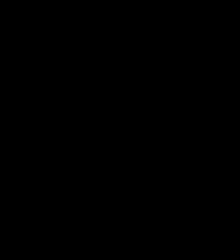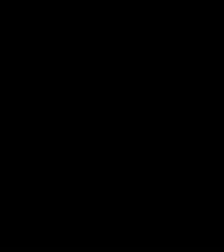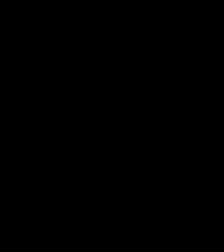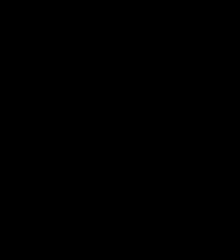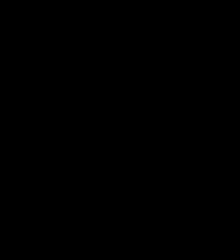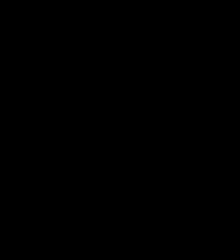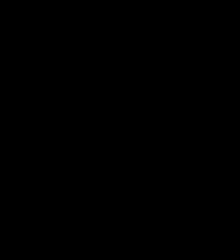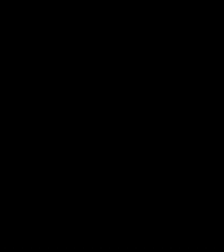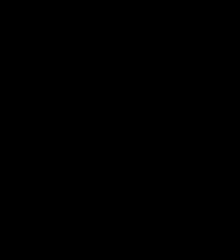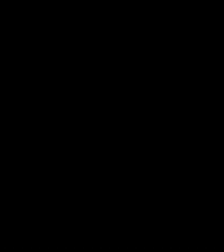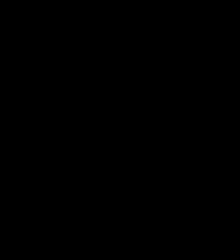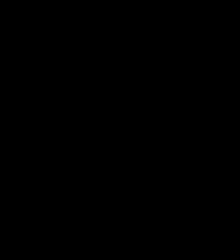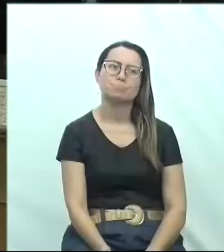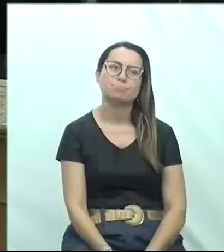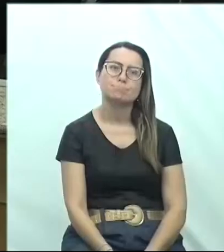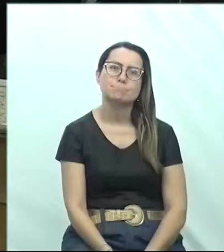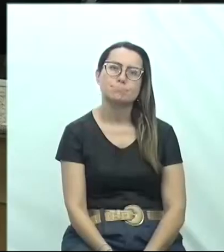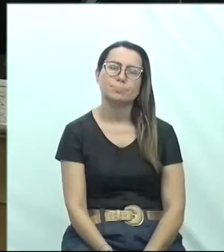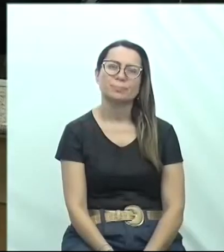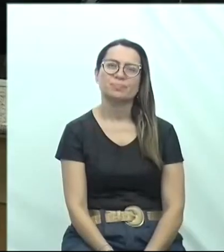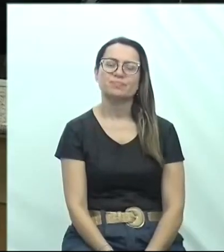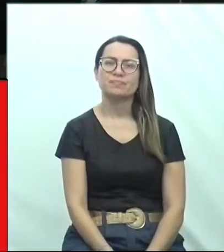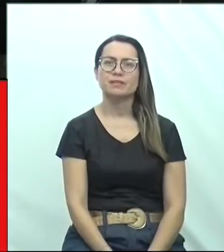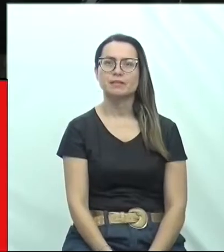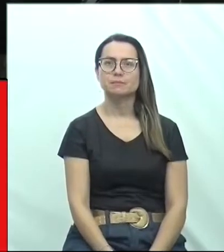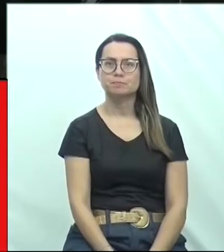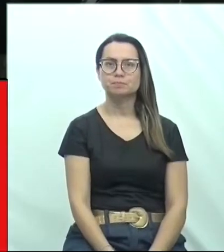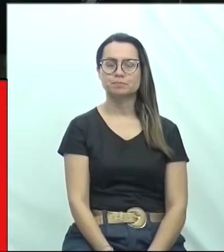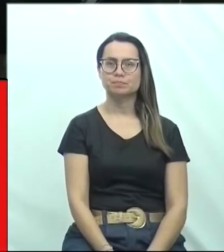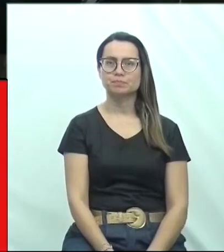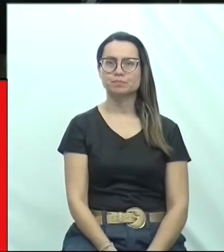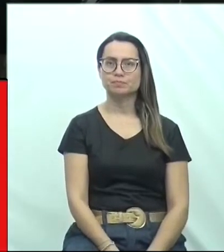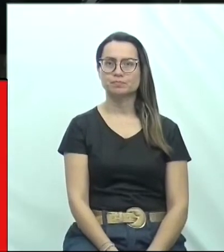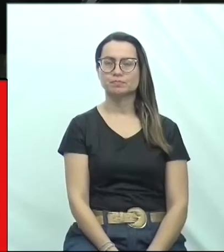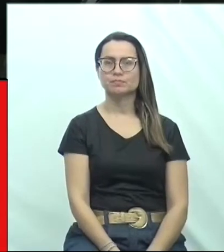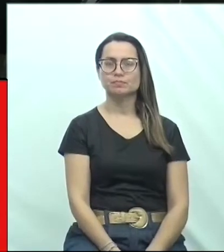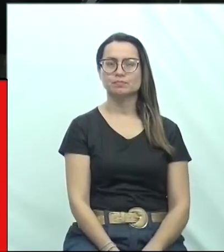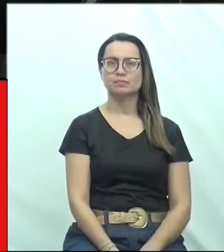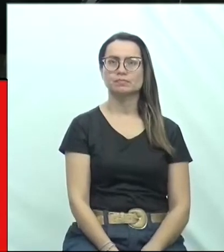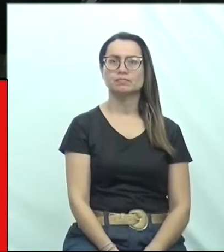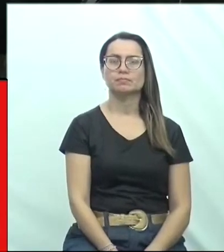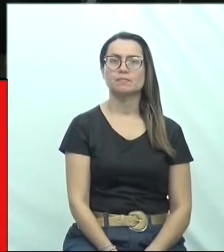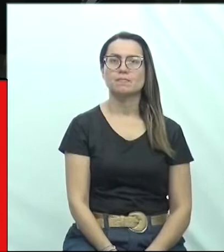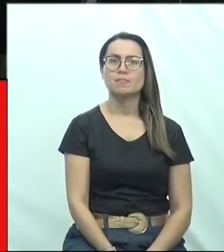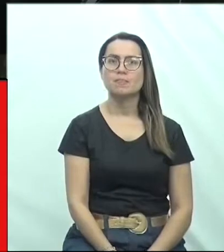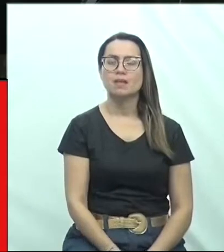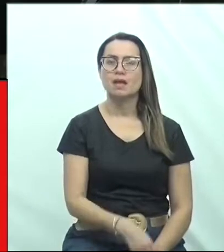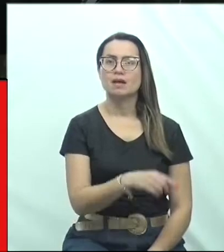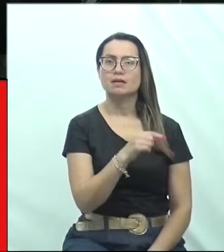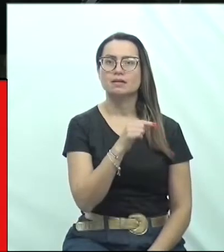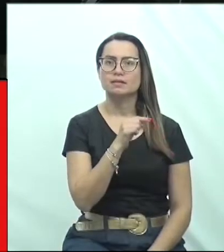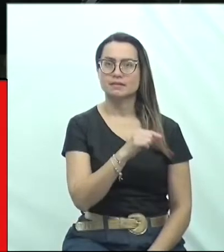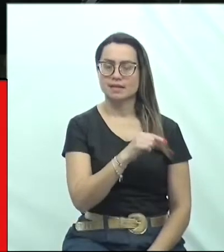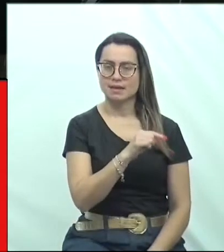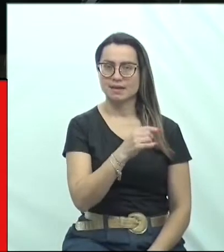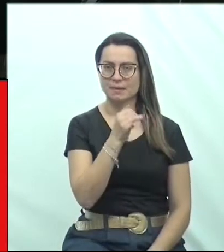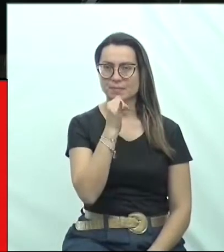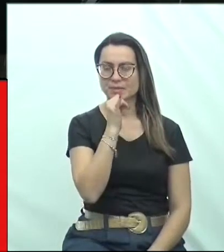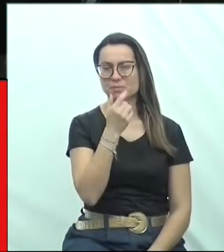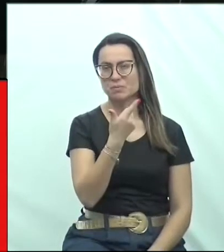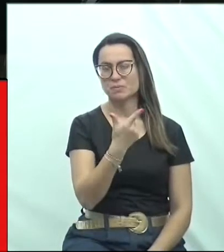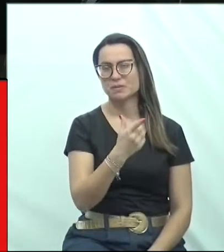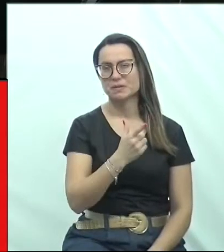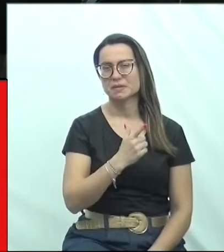senhores. Agora se puder até retirar. Ali nós estamos na casa de 20 ml, tá? Ali é